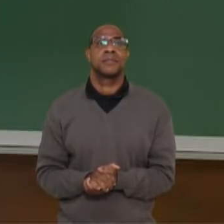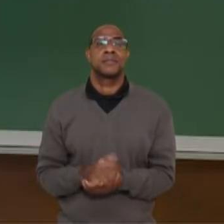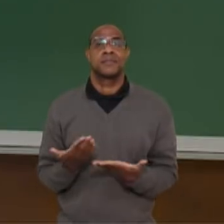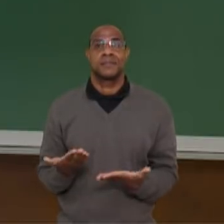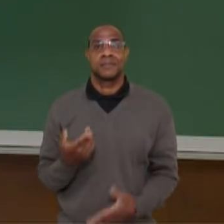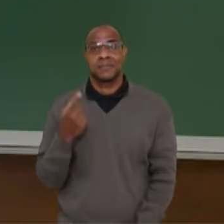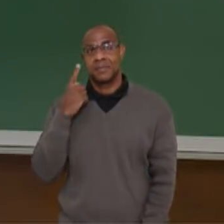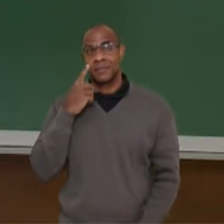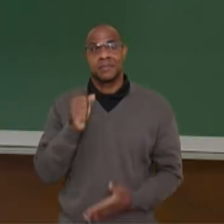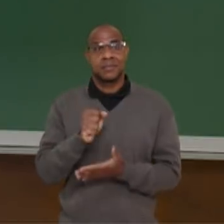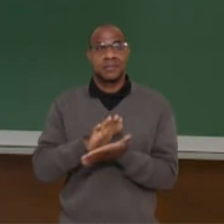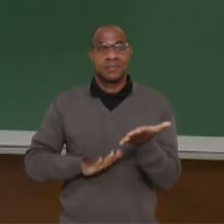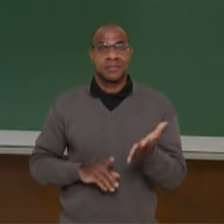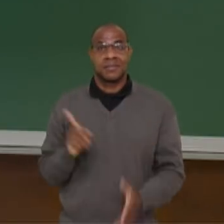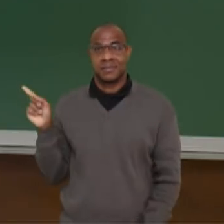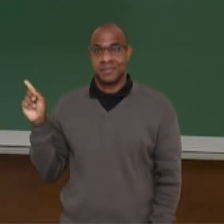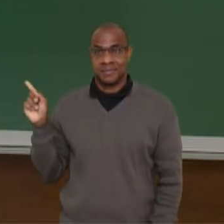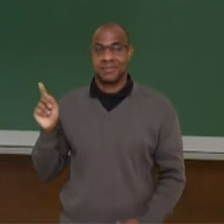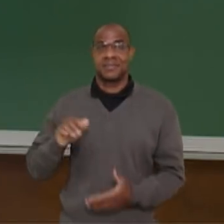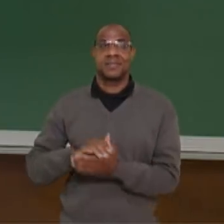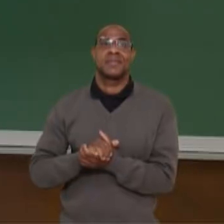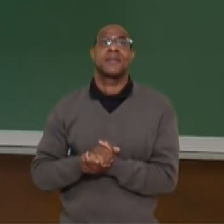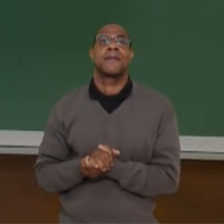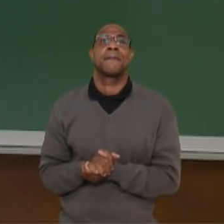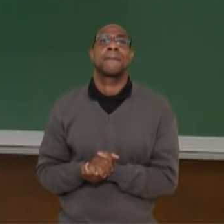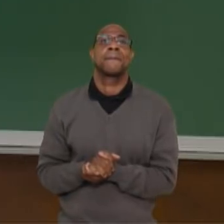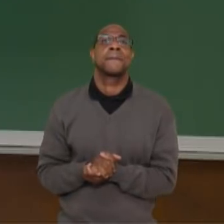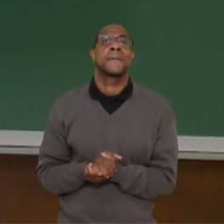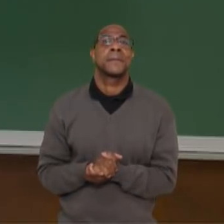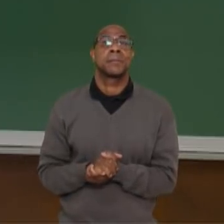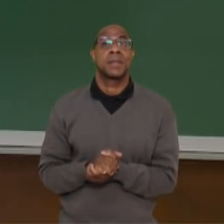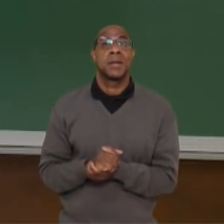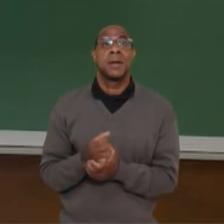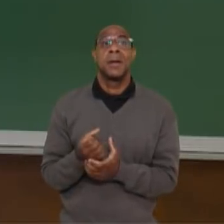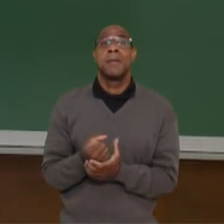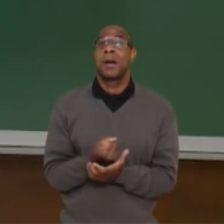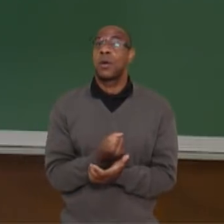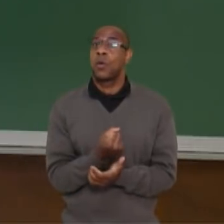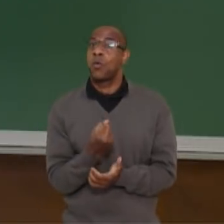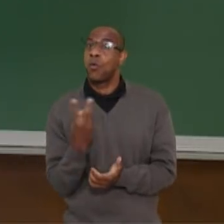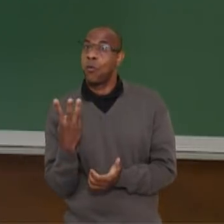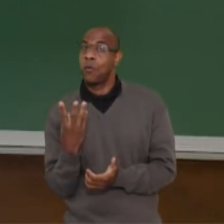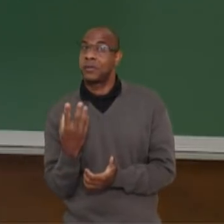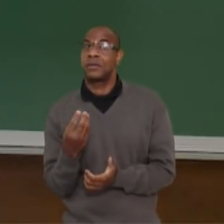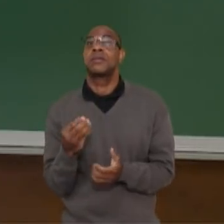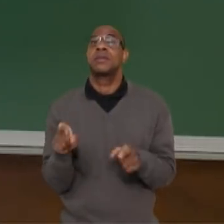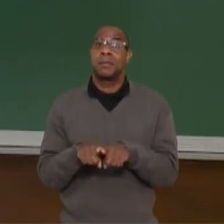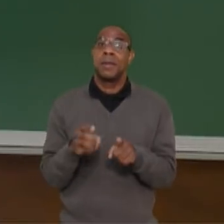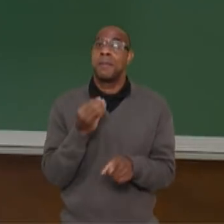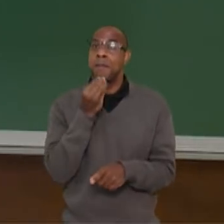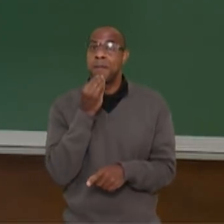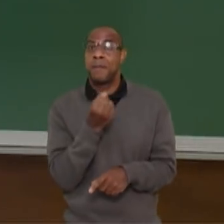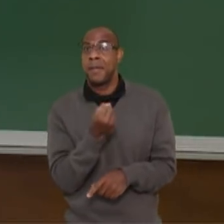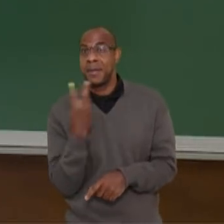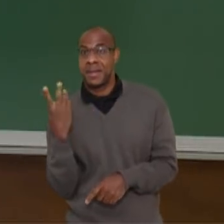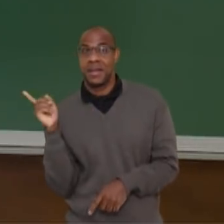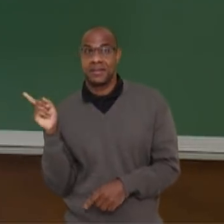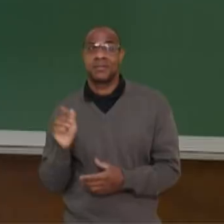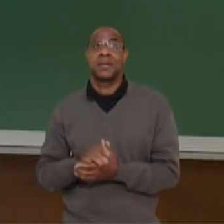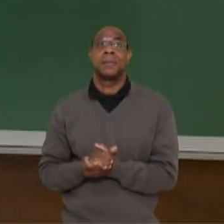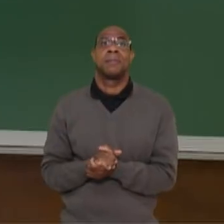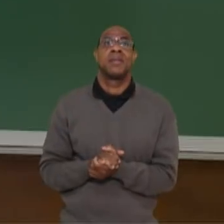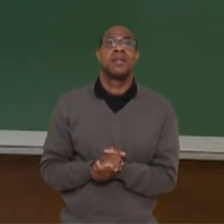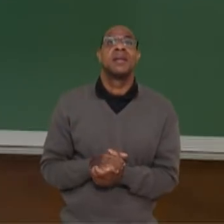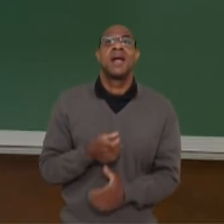Um exercício que saiu no Prova Paraná. Voltando agora para contagem. E voltando também para a probabilidade de novo. Dá uma olhada.